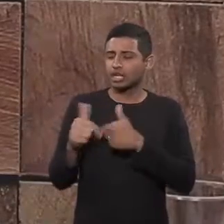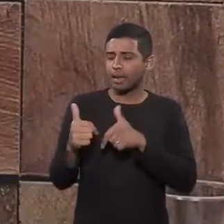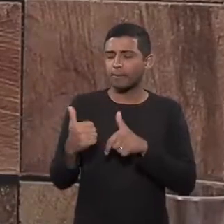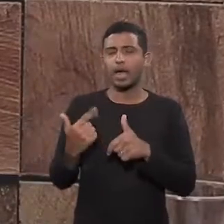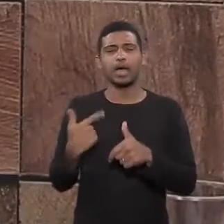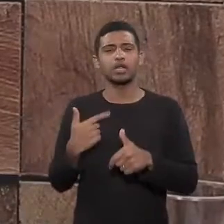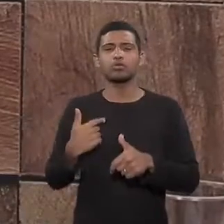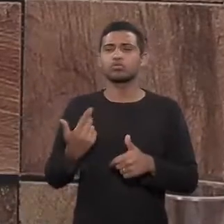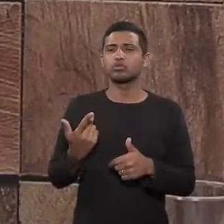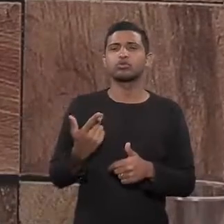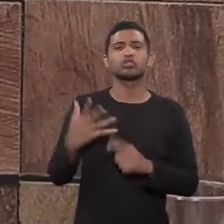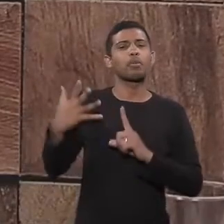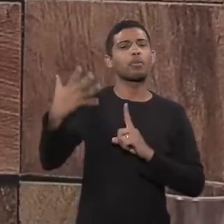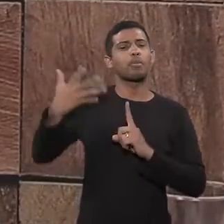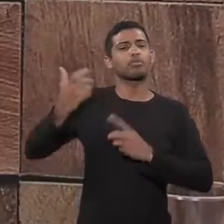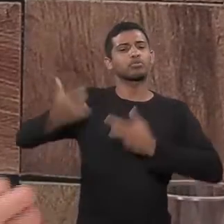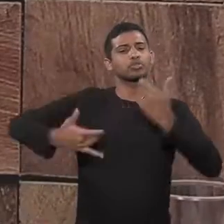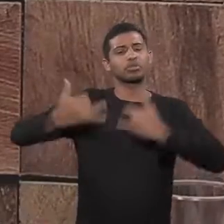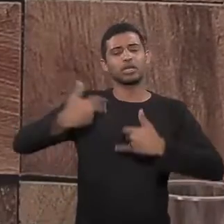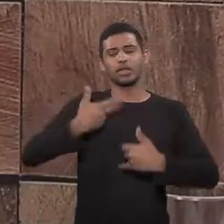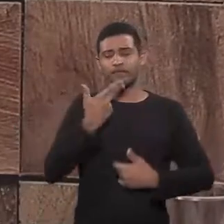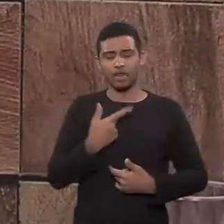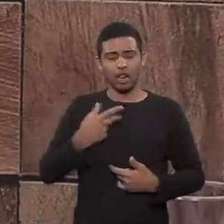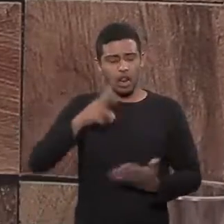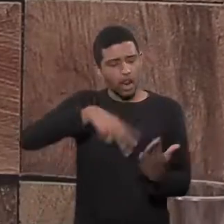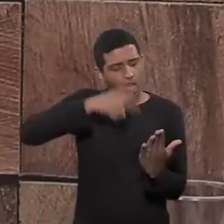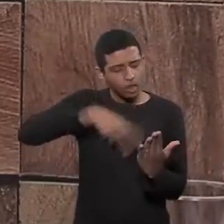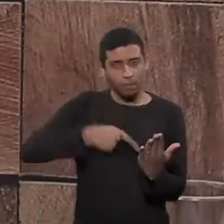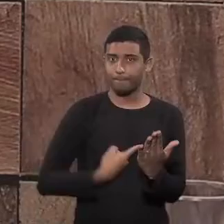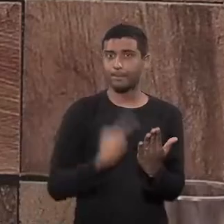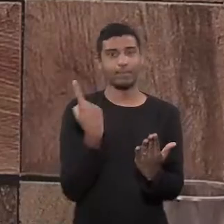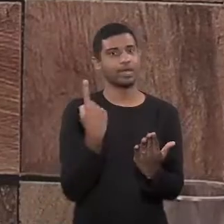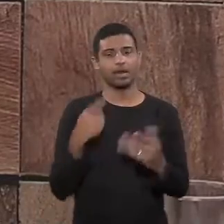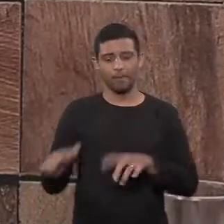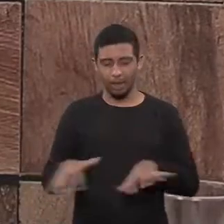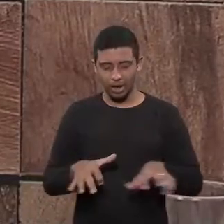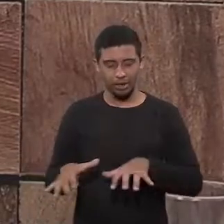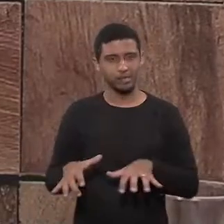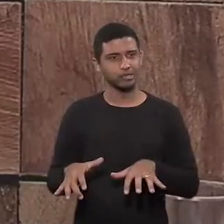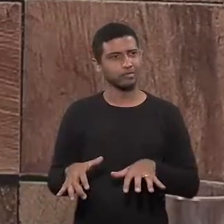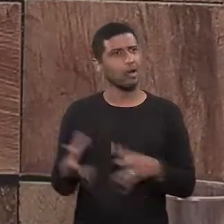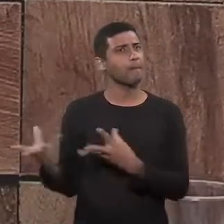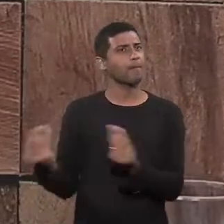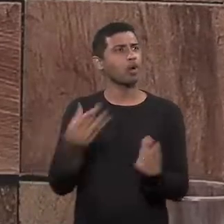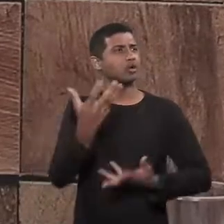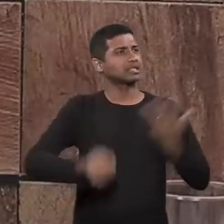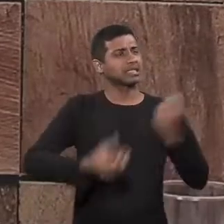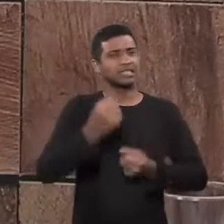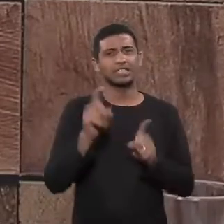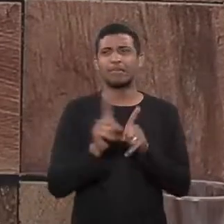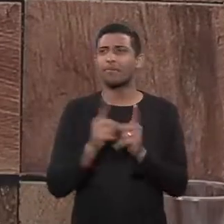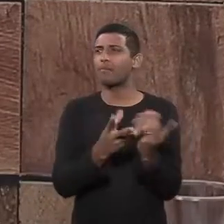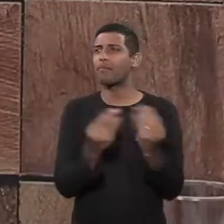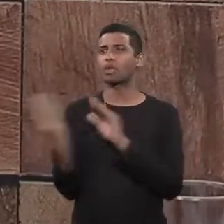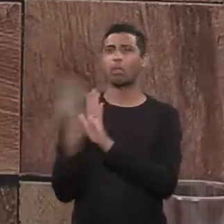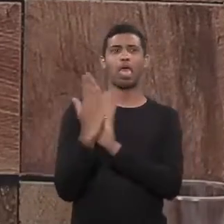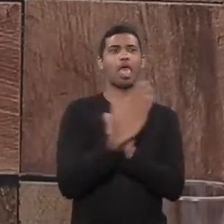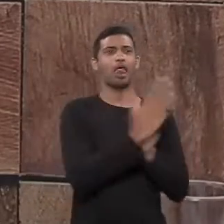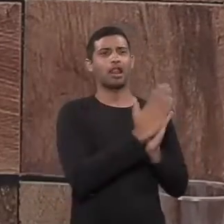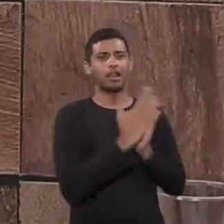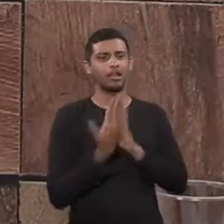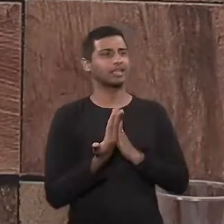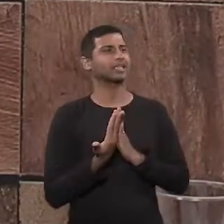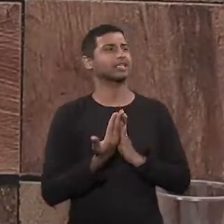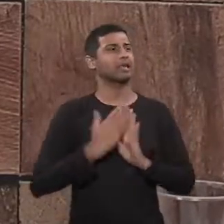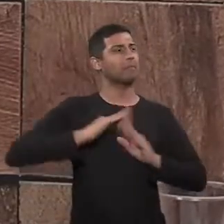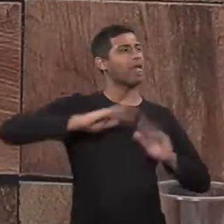eu fiz esse trabalho, essa dissertação sobre estratégias de aprendizagem de leitura à primeira vista ao piano. E foi muito bem